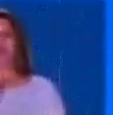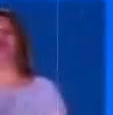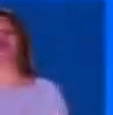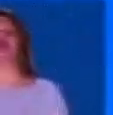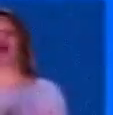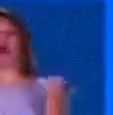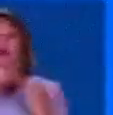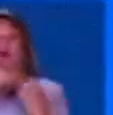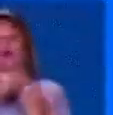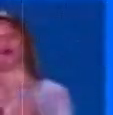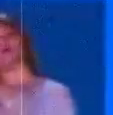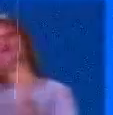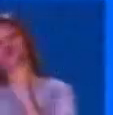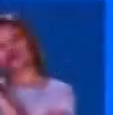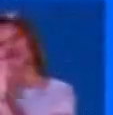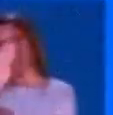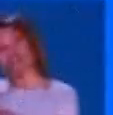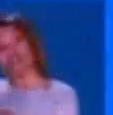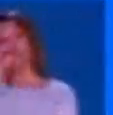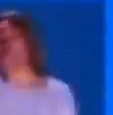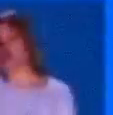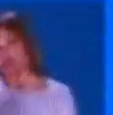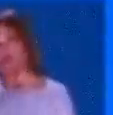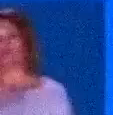ser dirigida ao Cabo Daciolo.